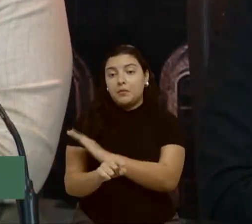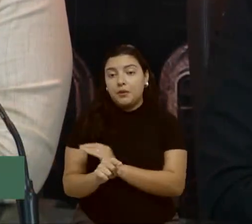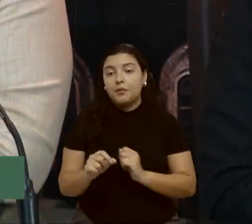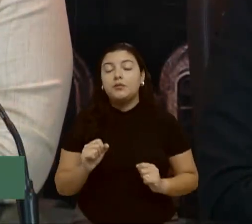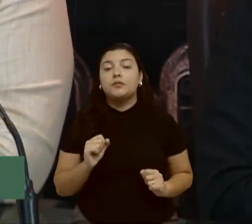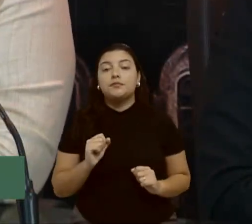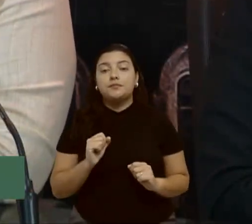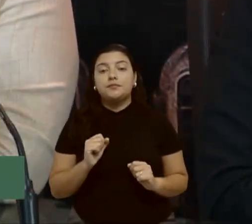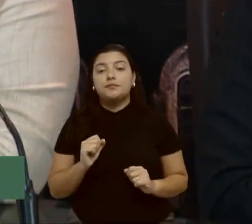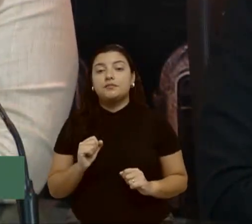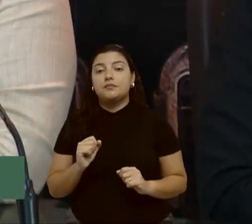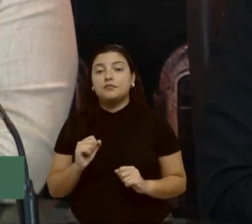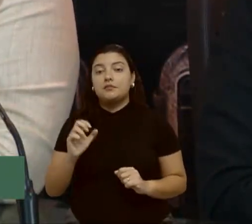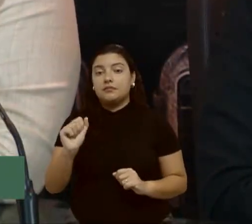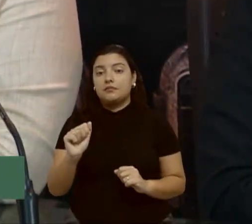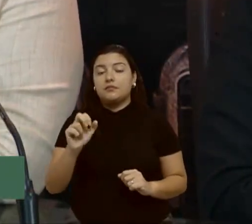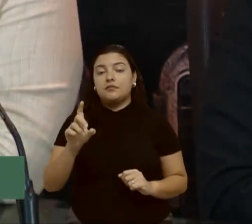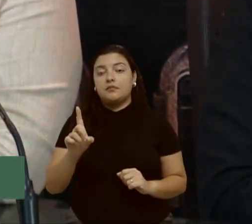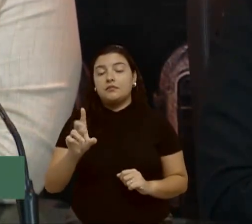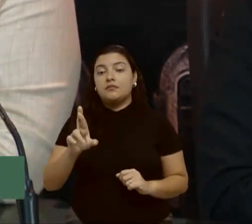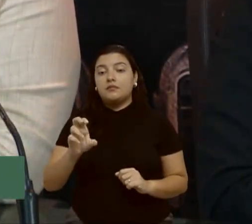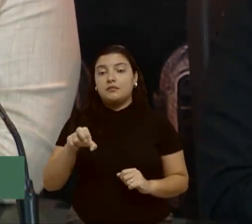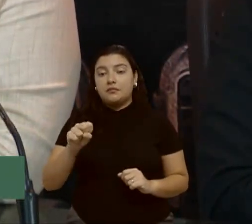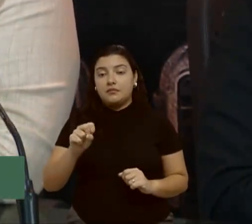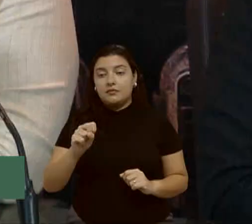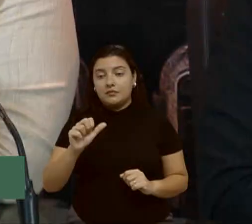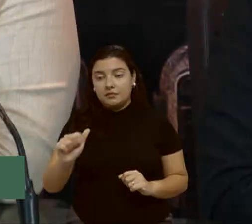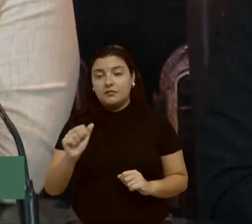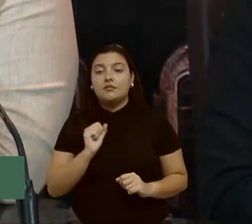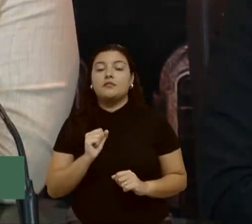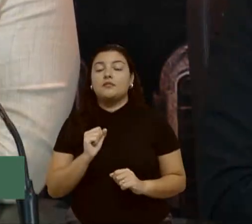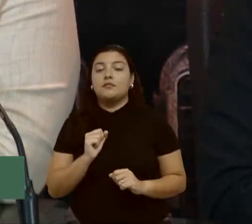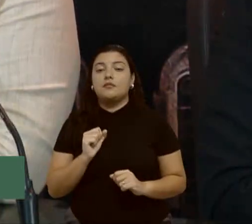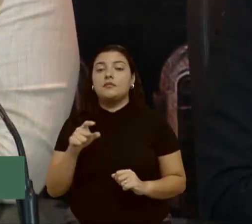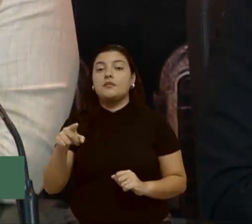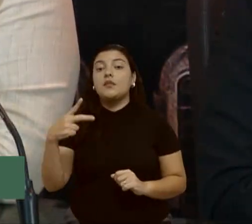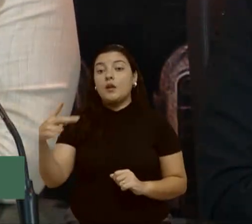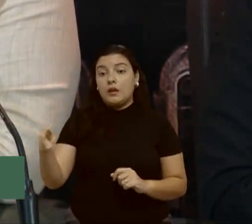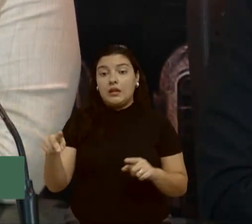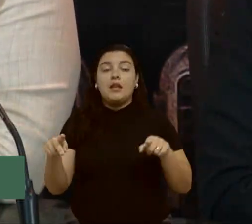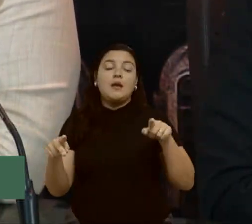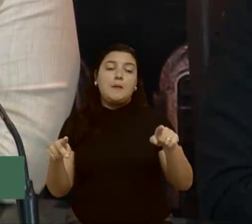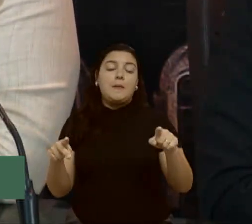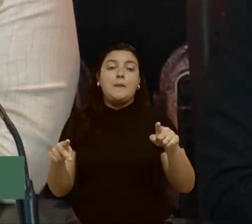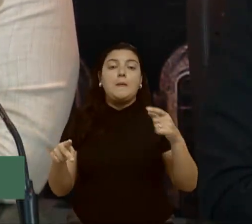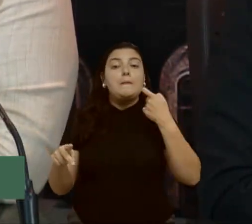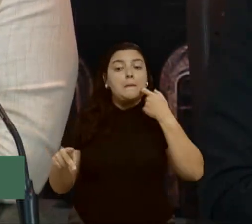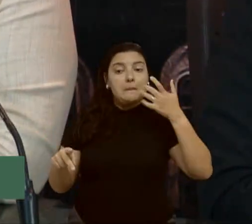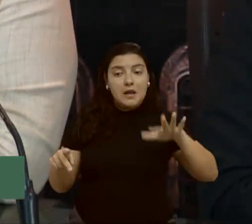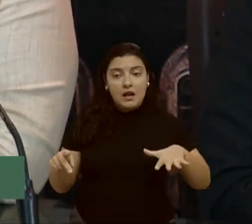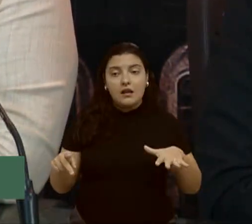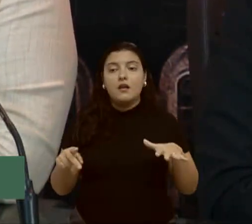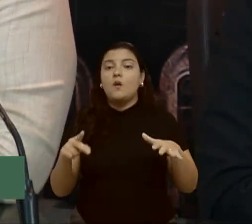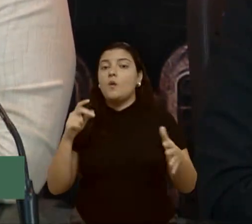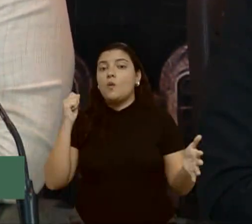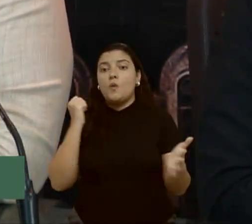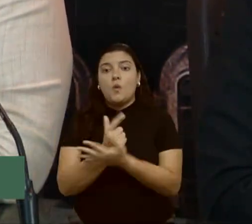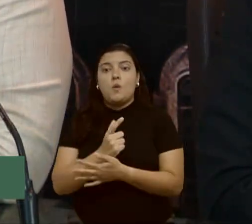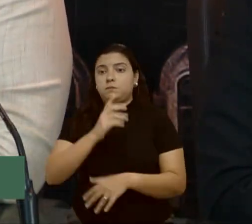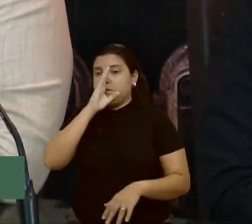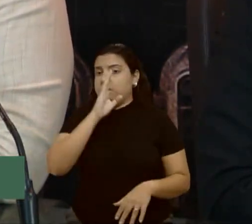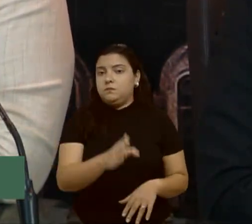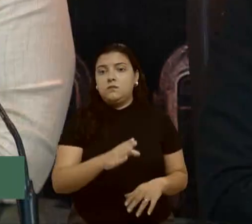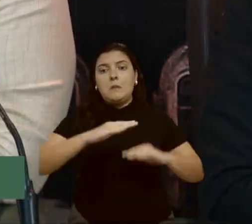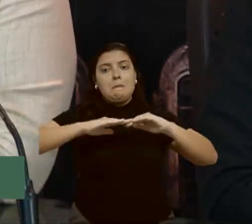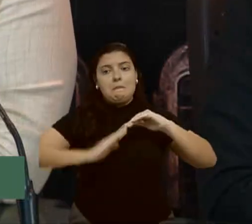da Andressa, assim, tanto no seu caso como na Black Friday, gente, não compre por impulso com preço